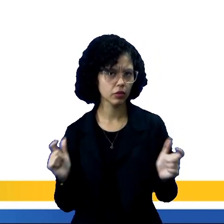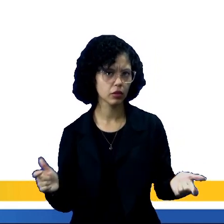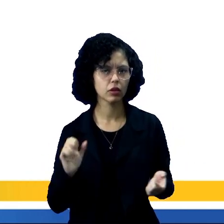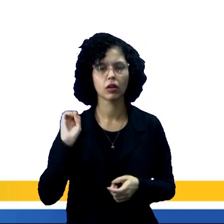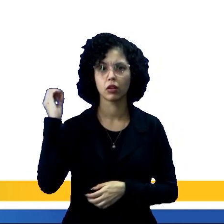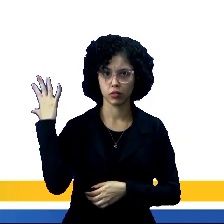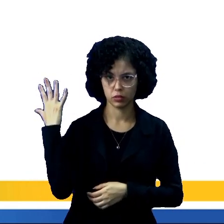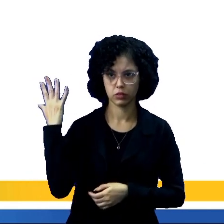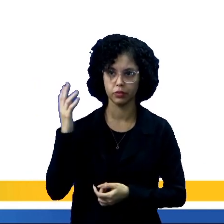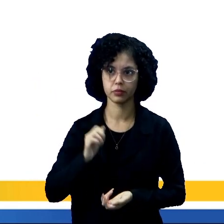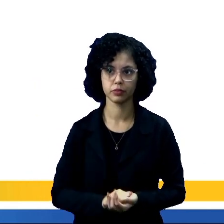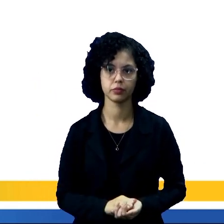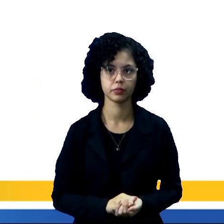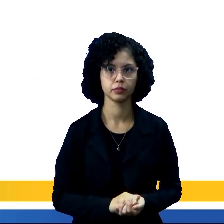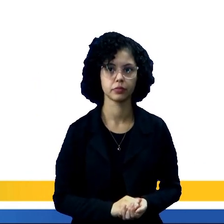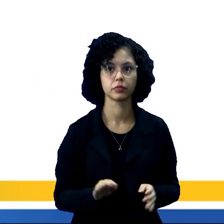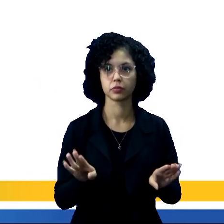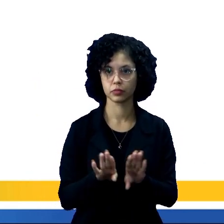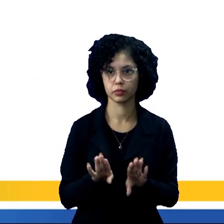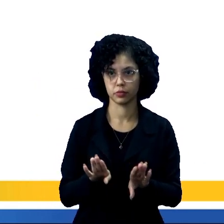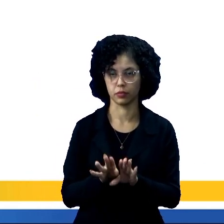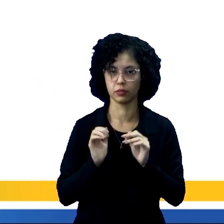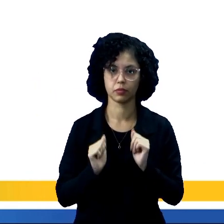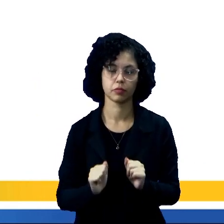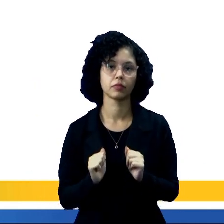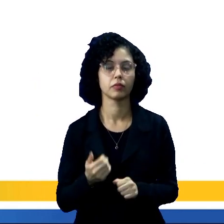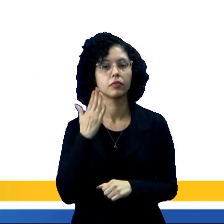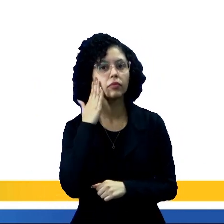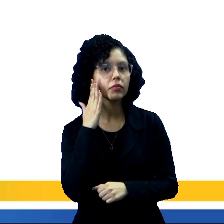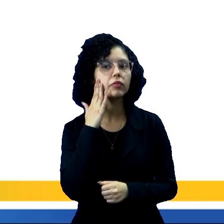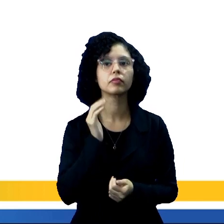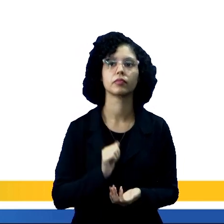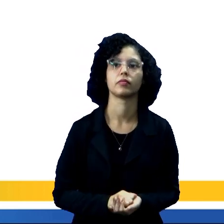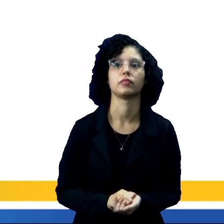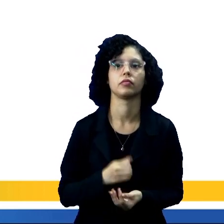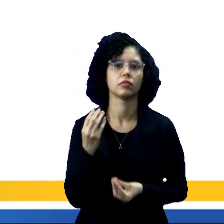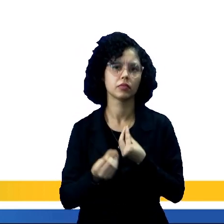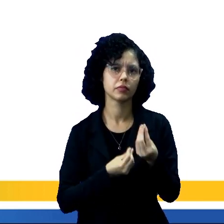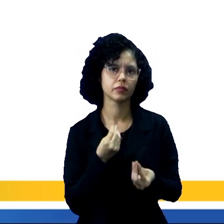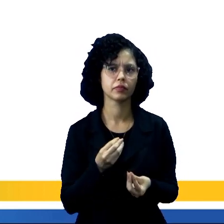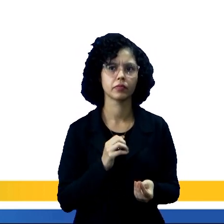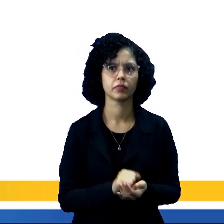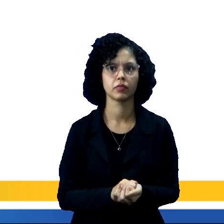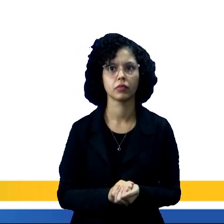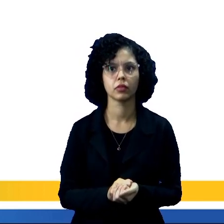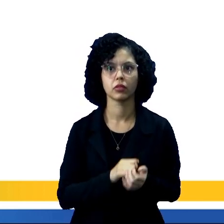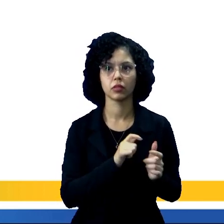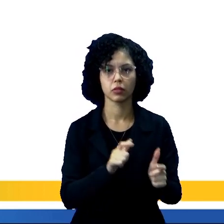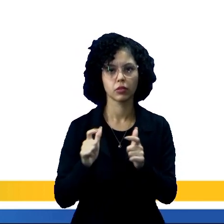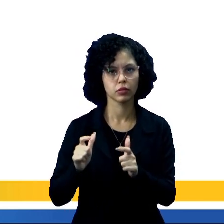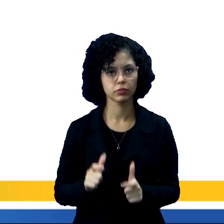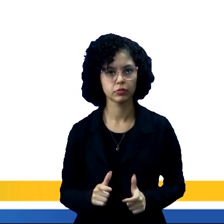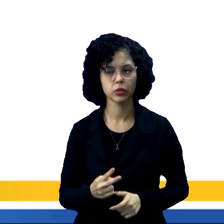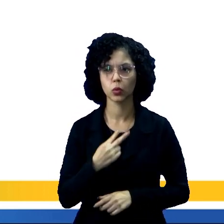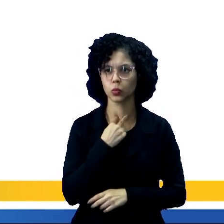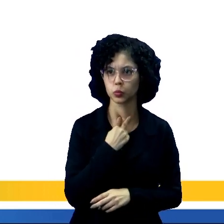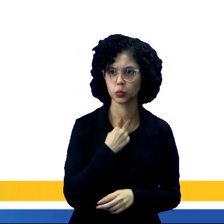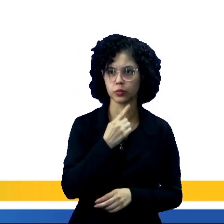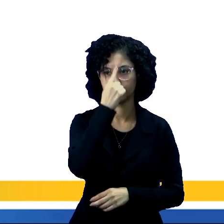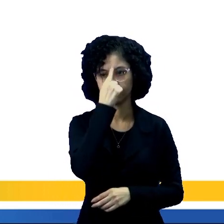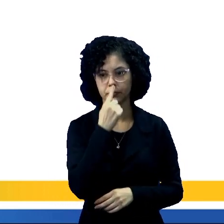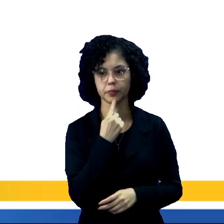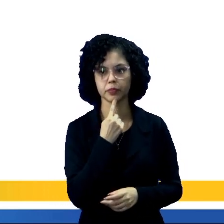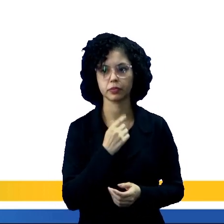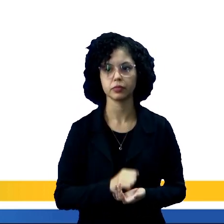sua capacidade, que também pode ser entendido como o espaço ocupado por essa